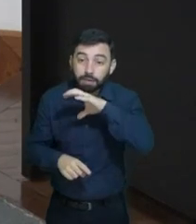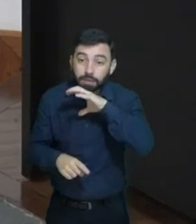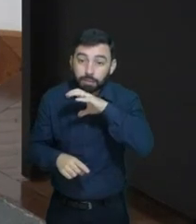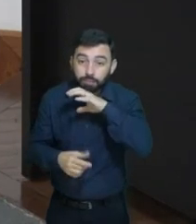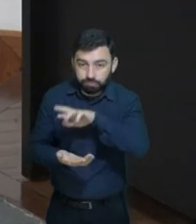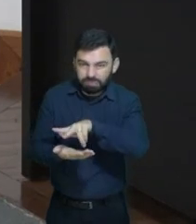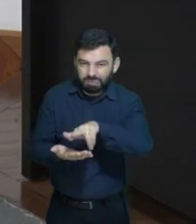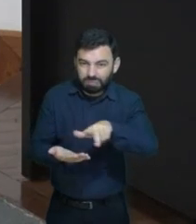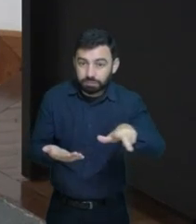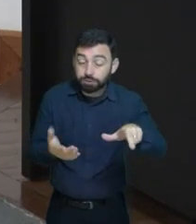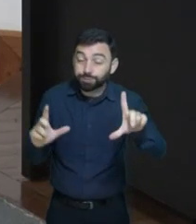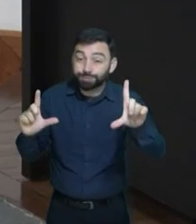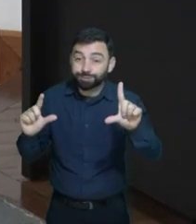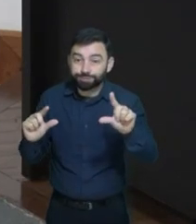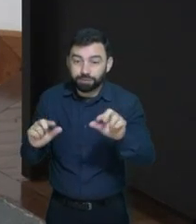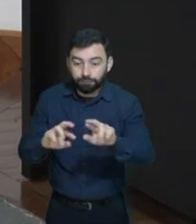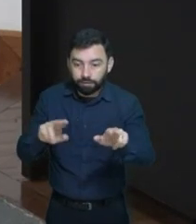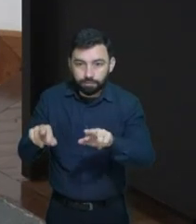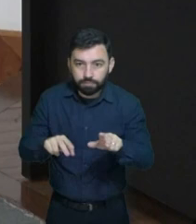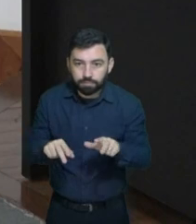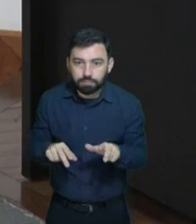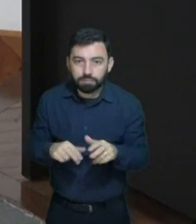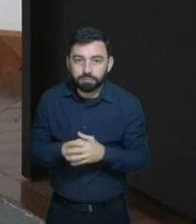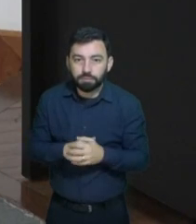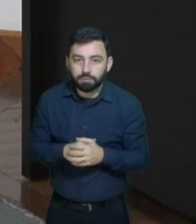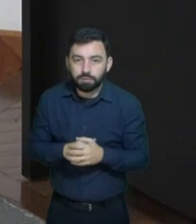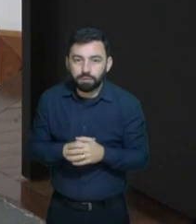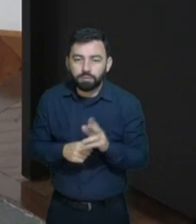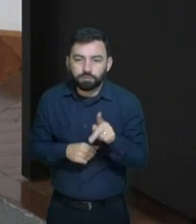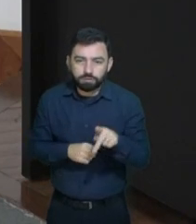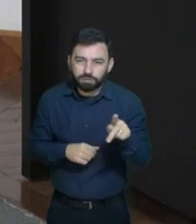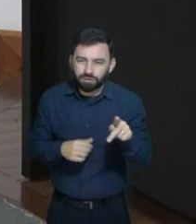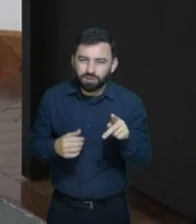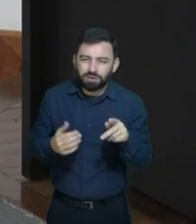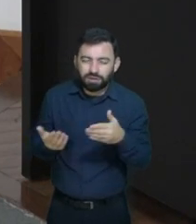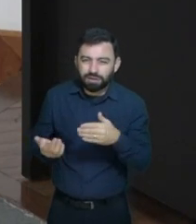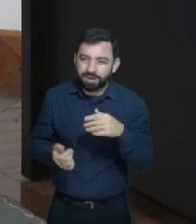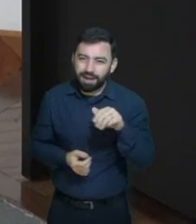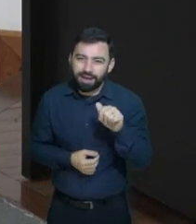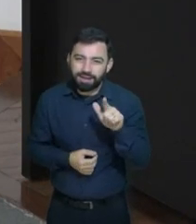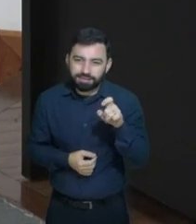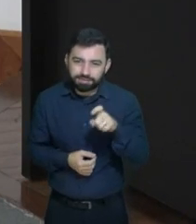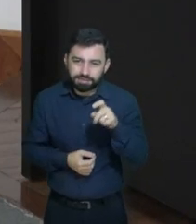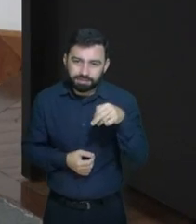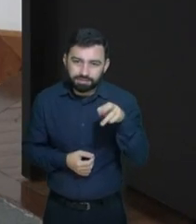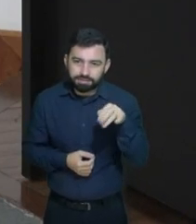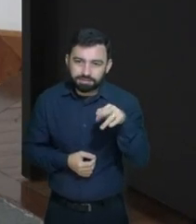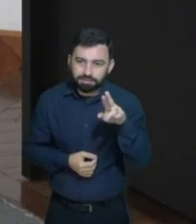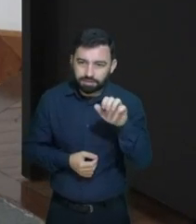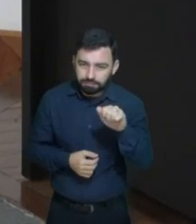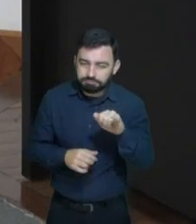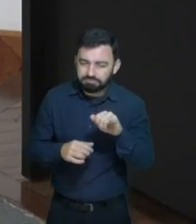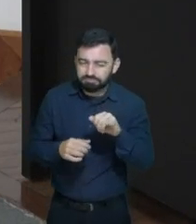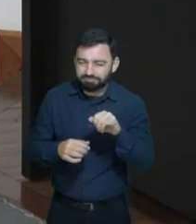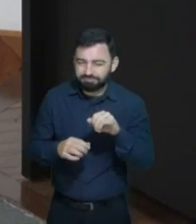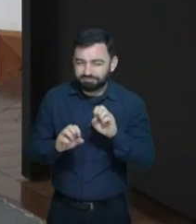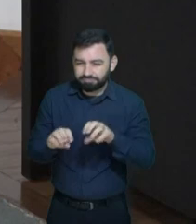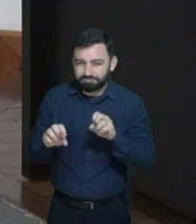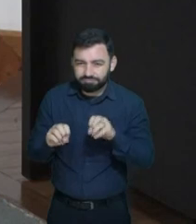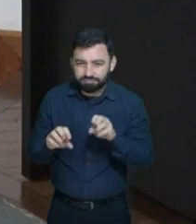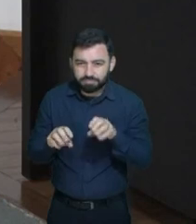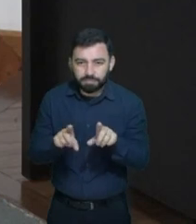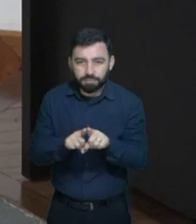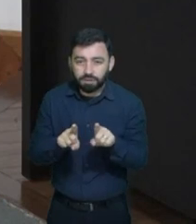então, trabalha muito mais com isso, né, o professor Horta e a professora Alessandra aqui, né, localmente, no estado, né,